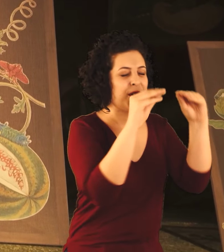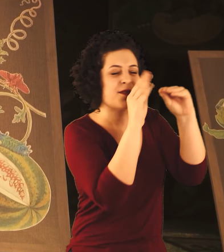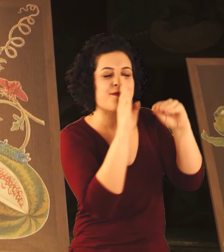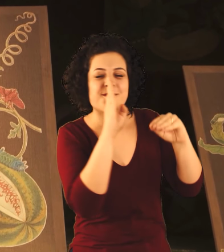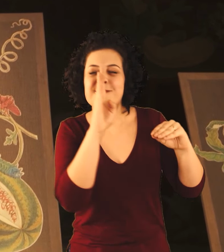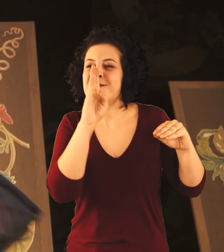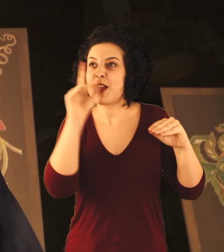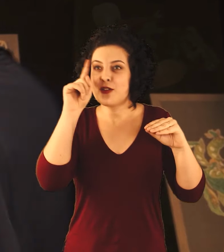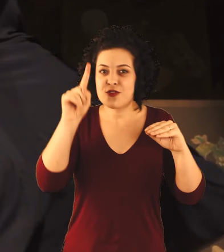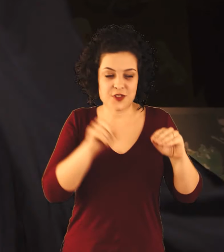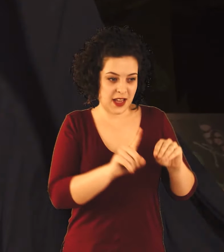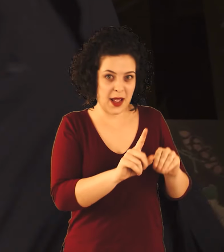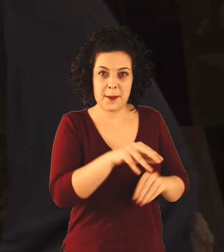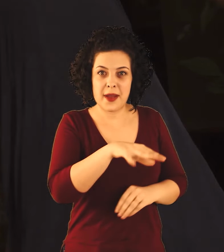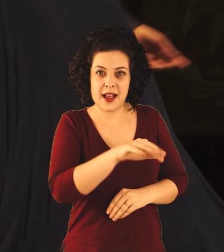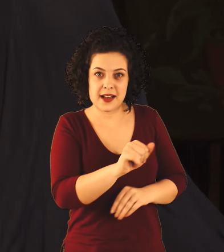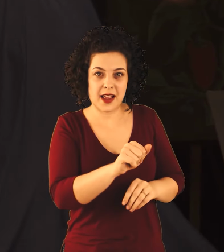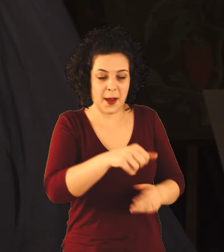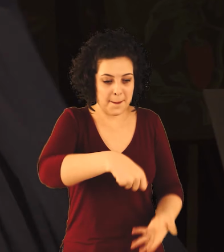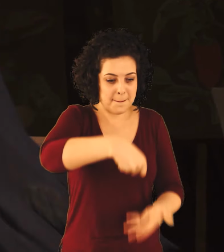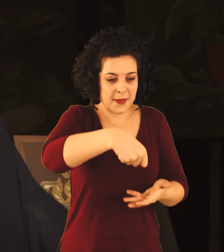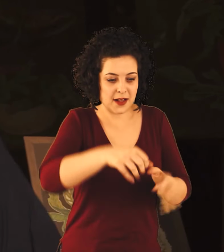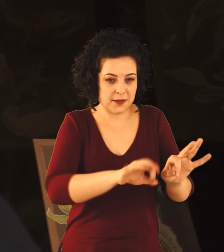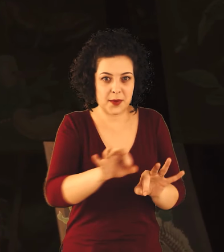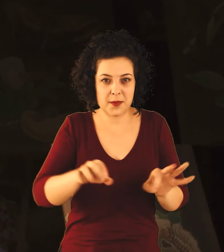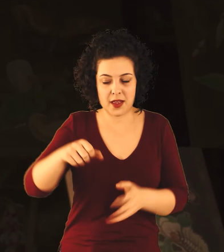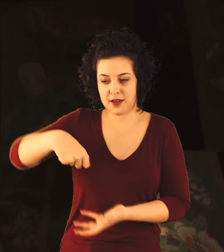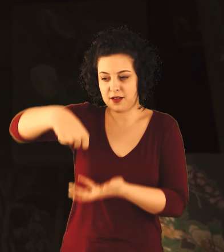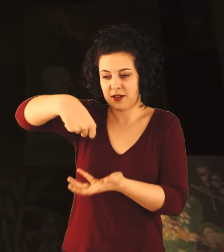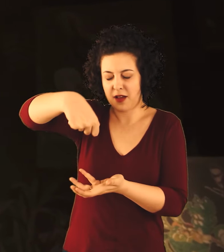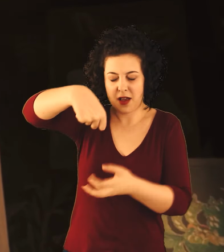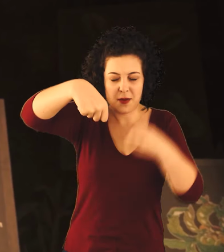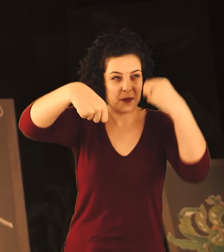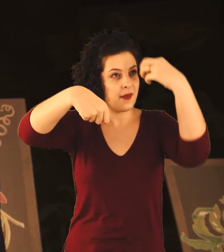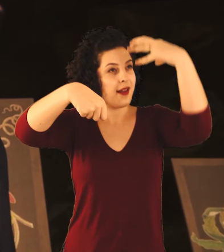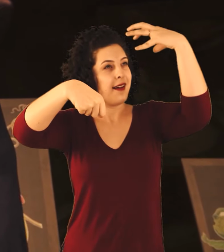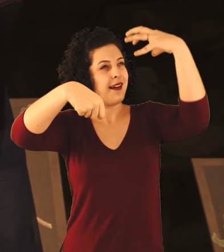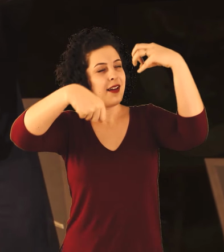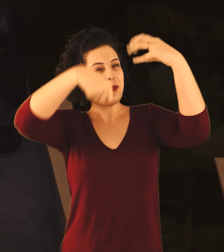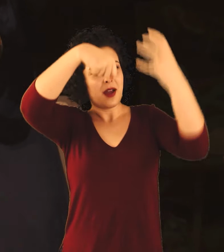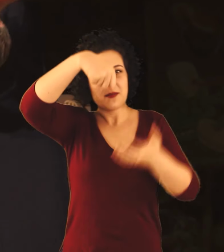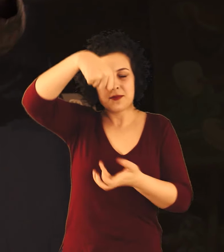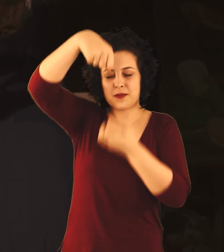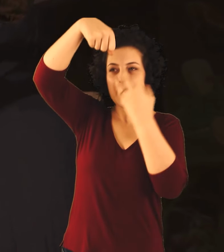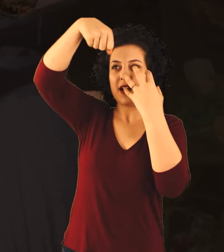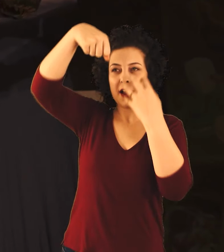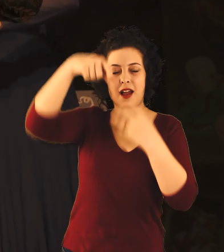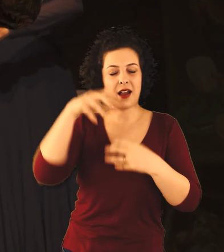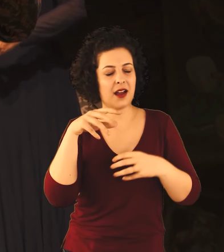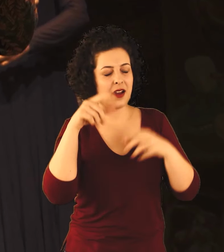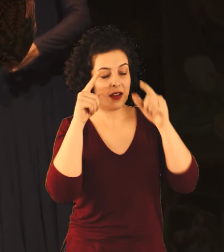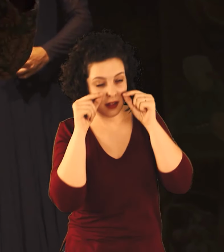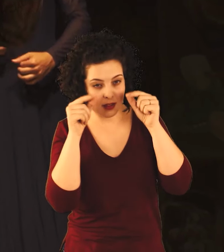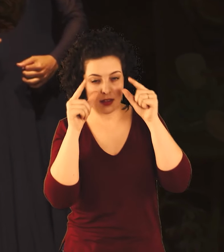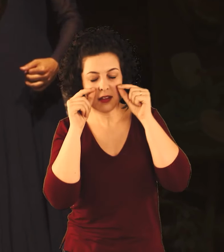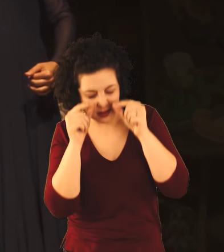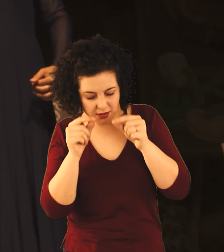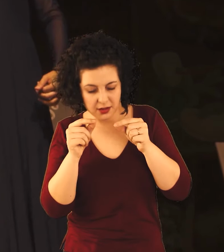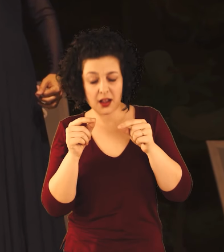silenciosa do dia em que Maria preparou a sua mala. Eu sou o Lampião que ilumina o rosto da Maria. Eu sou o sono da Maria que